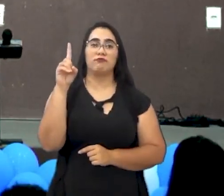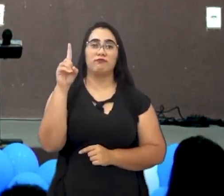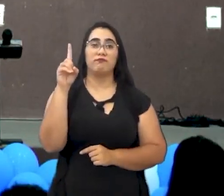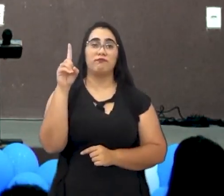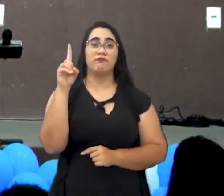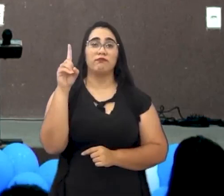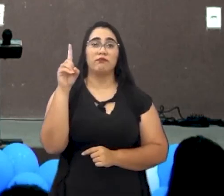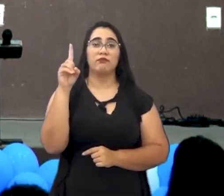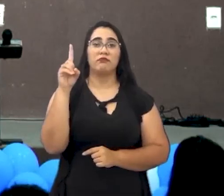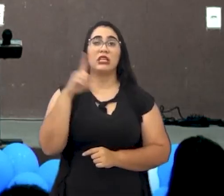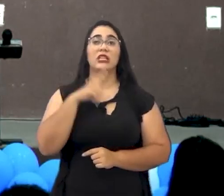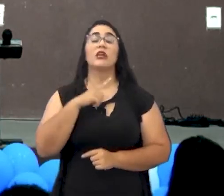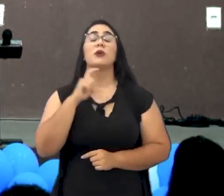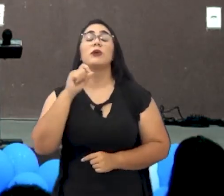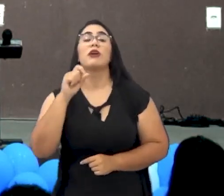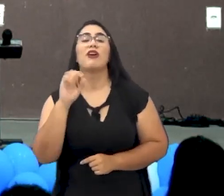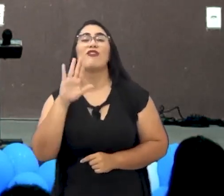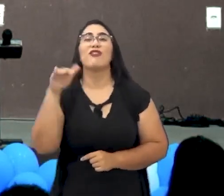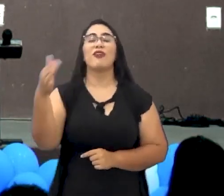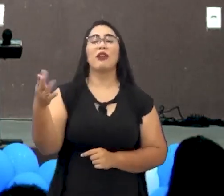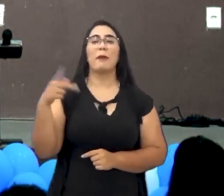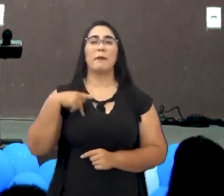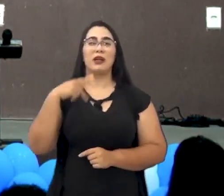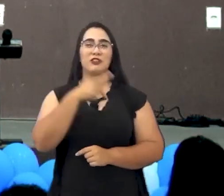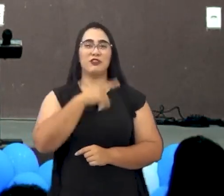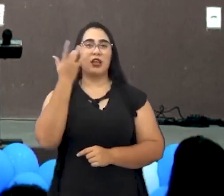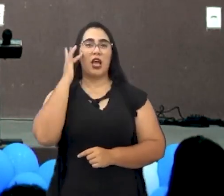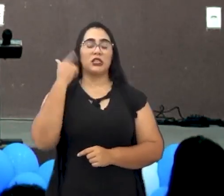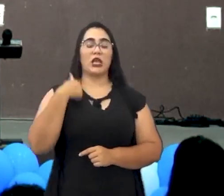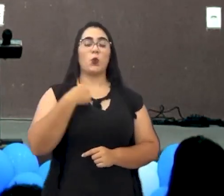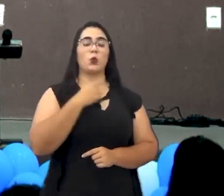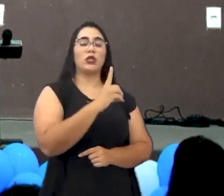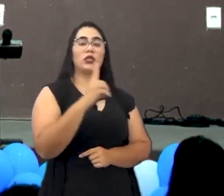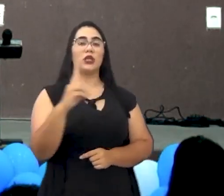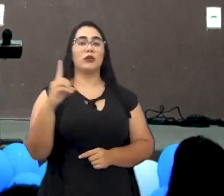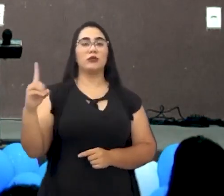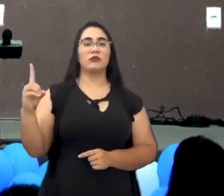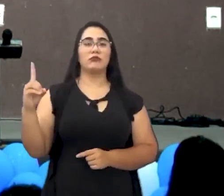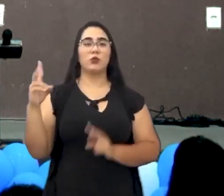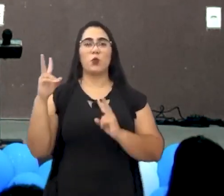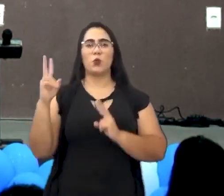O que mais tem por aí são pastores que se acham deuses.